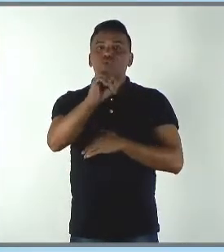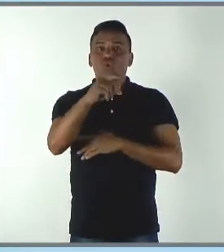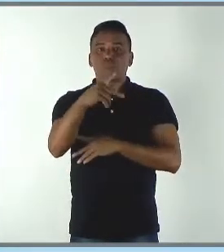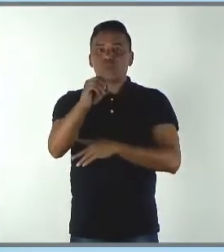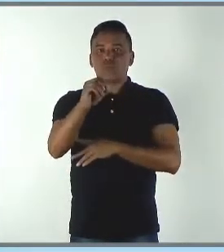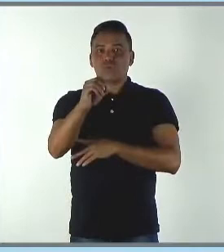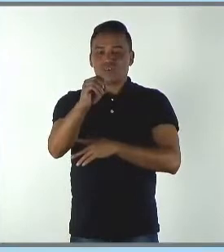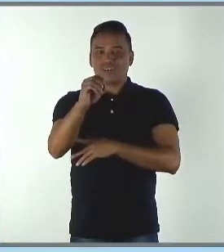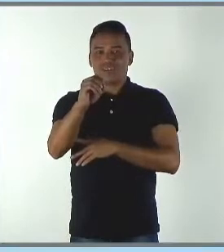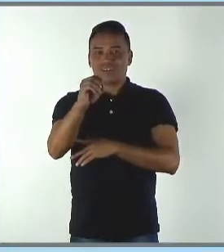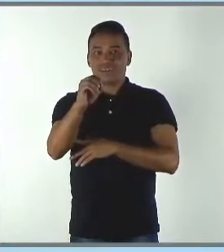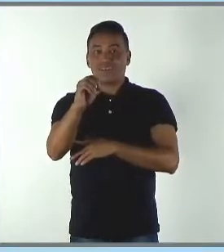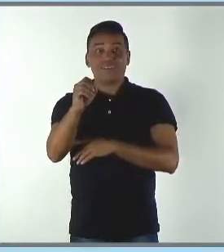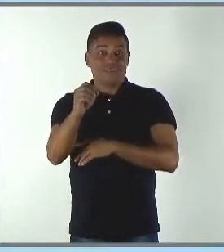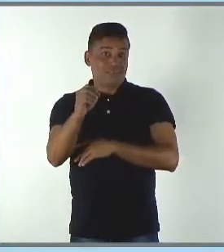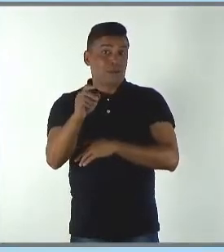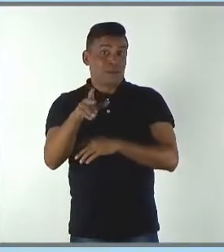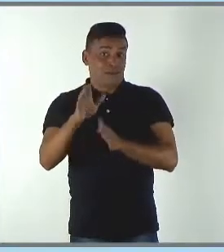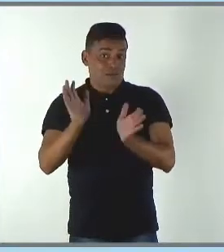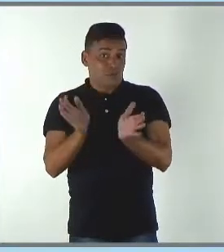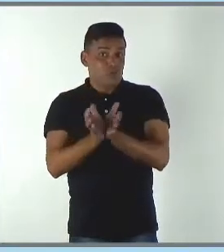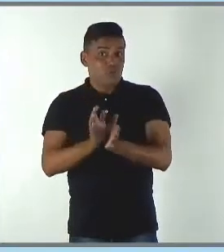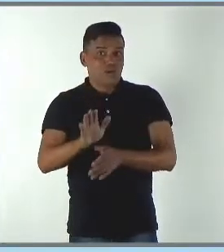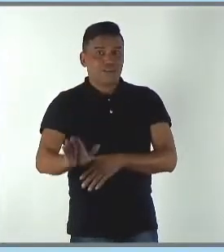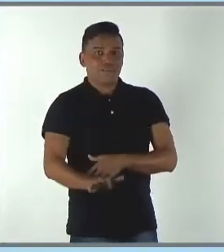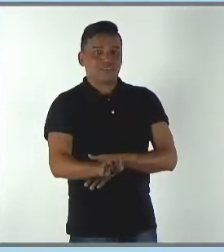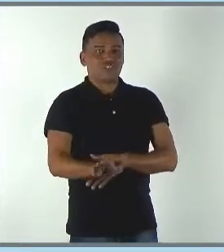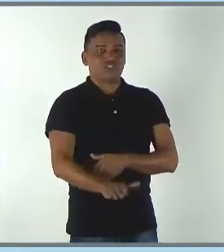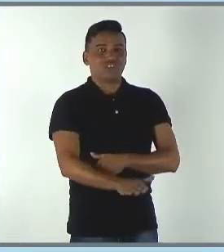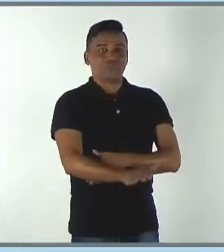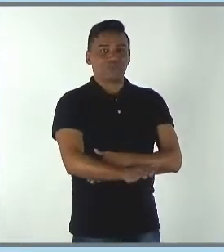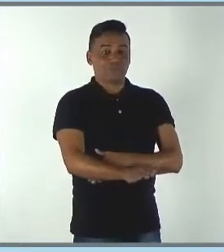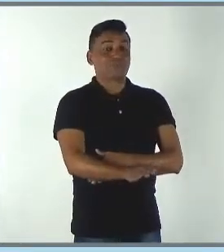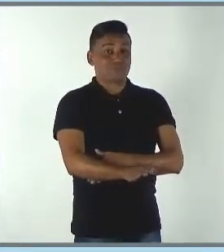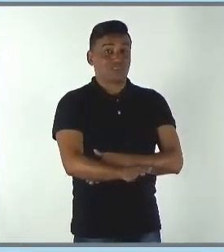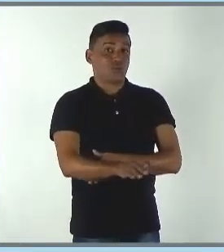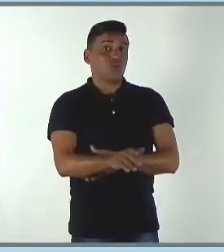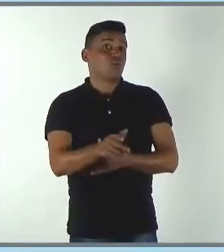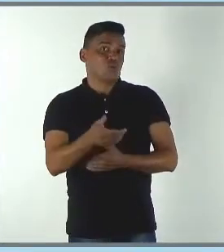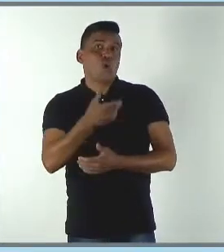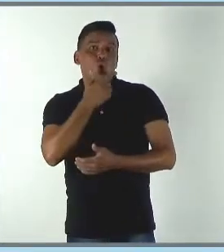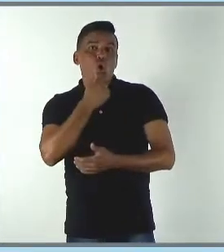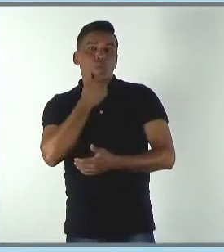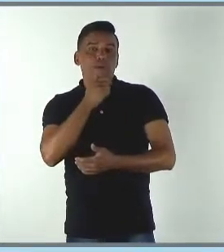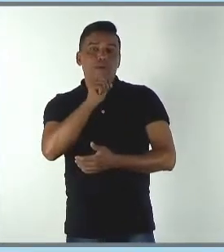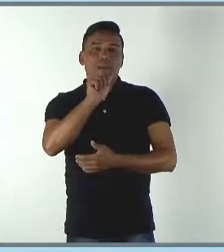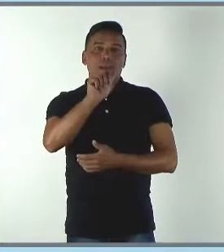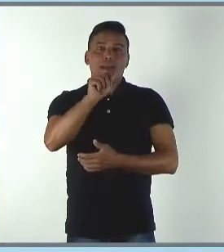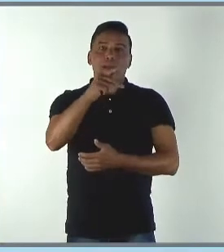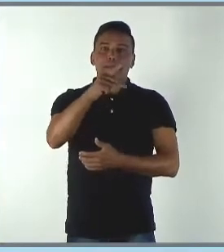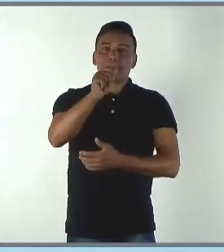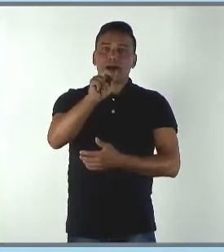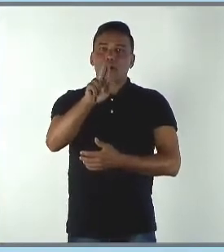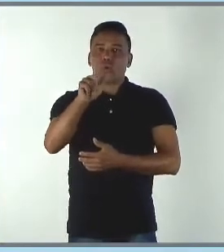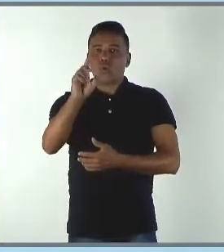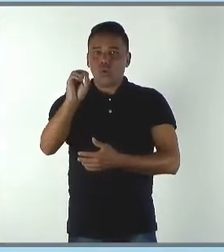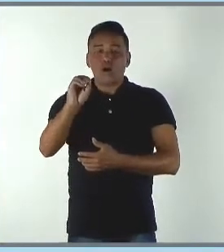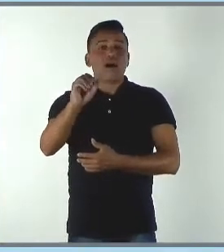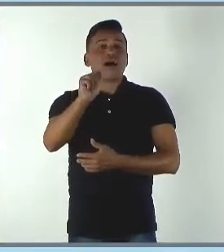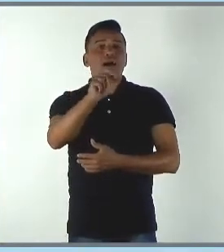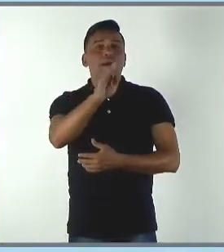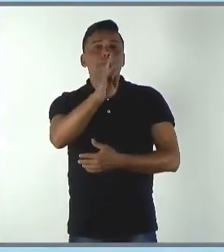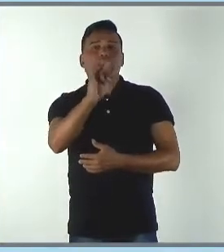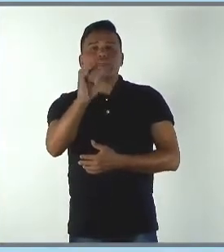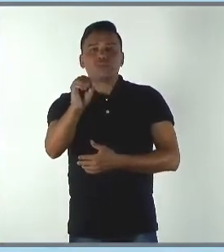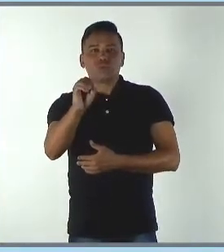infantil. Então, Paula Brito já é, ao mesmo tempo, um autor com um olhar no chamado mercado, pensando nos textos de uma